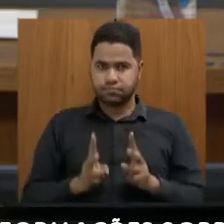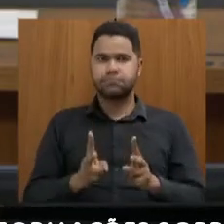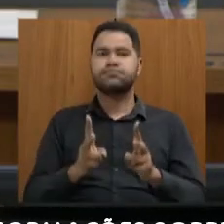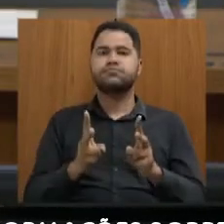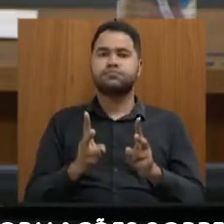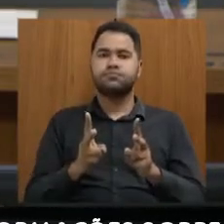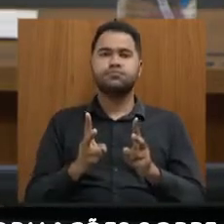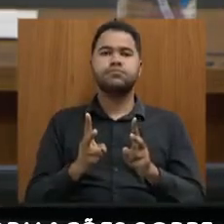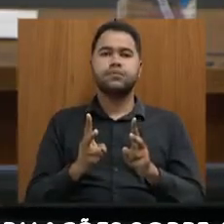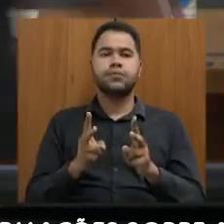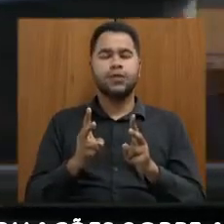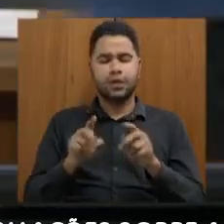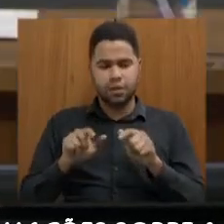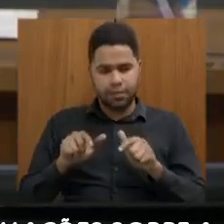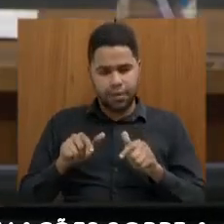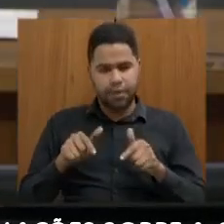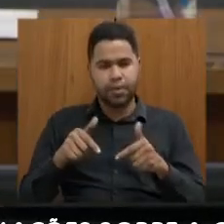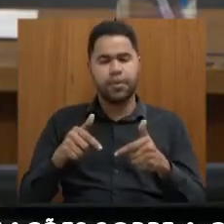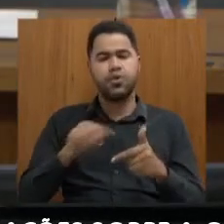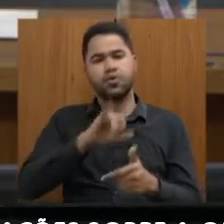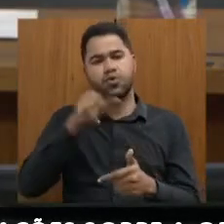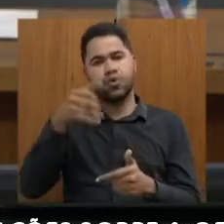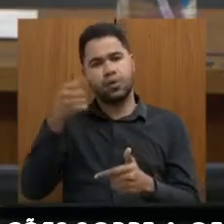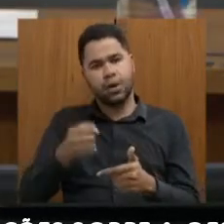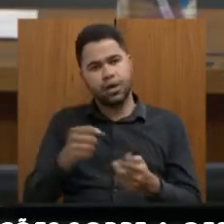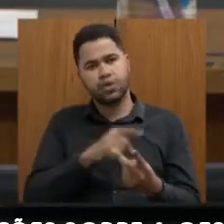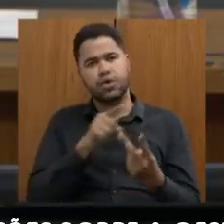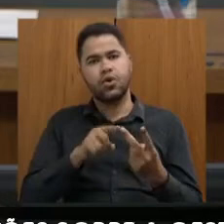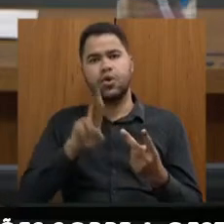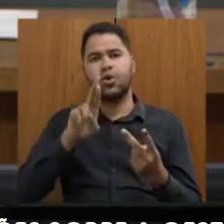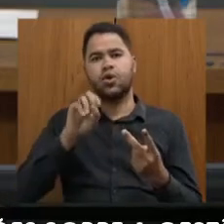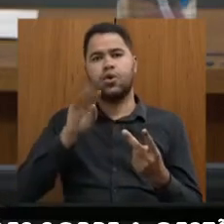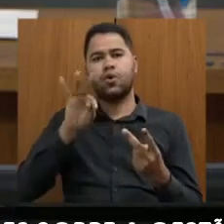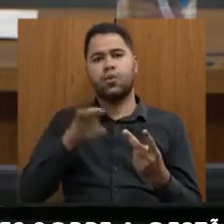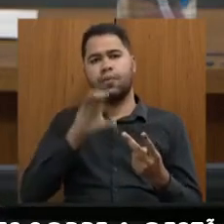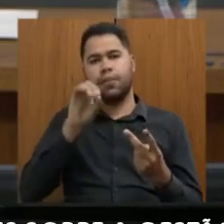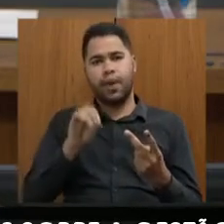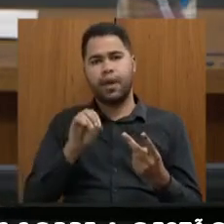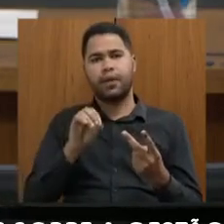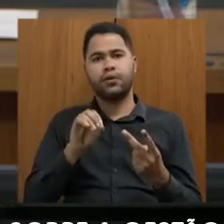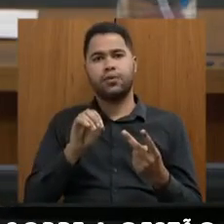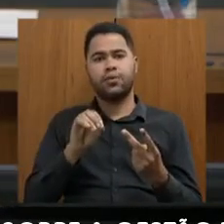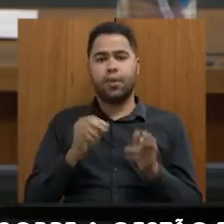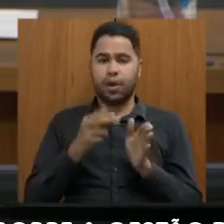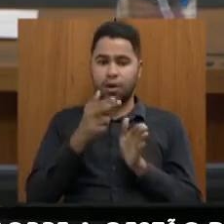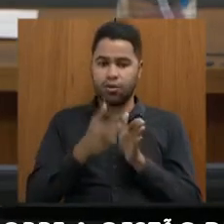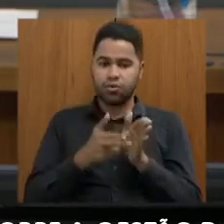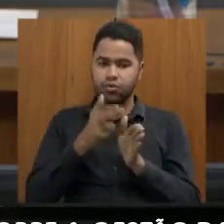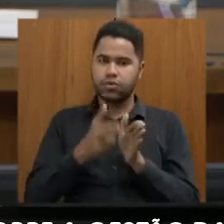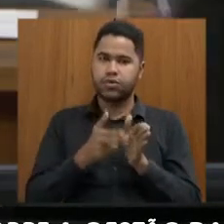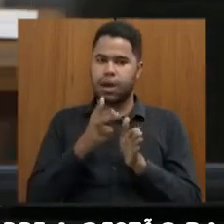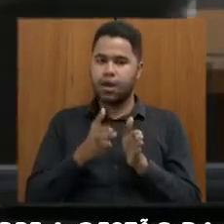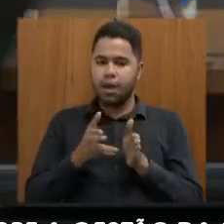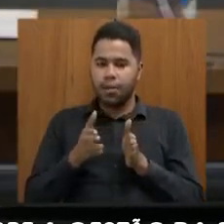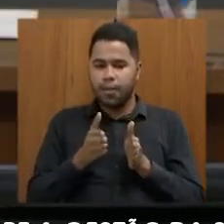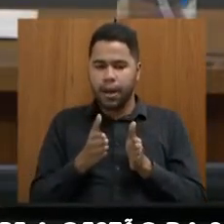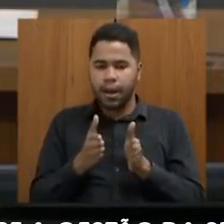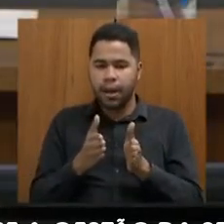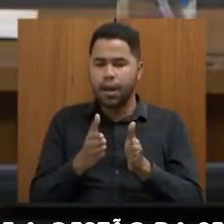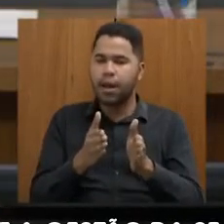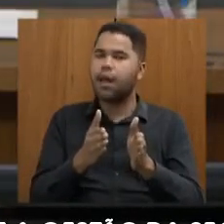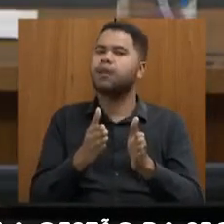em frente nessa batalha Deputado João Leite do Estado Roberto Andrade para que os trens voltem a circular